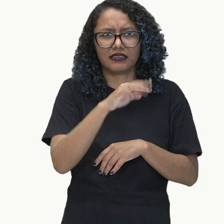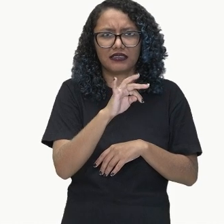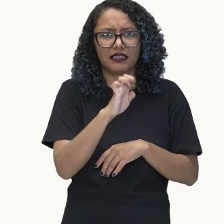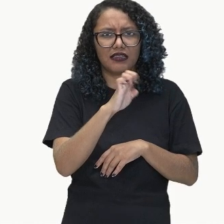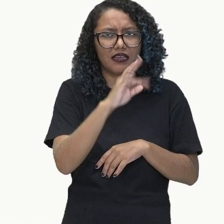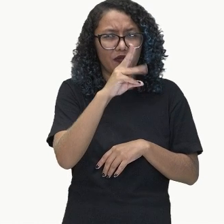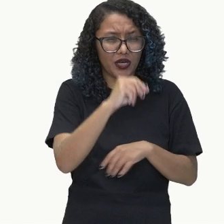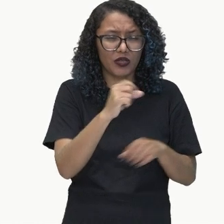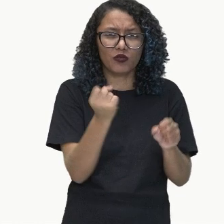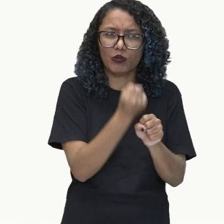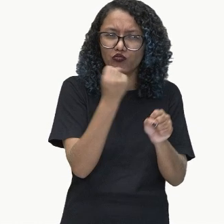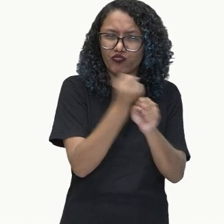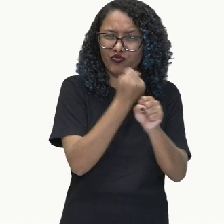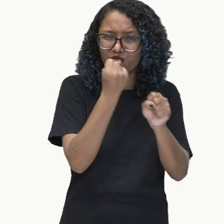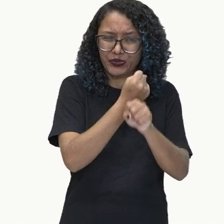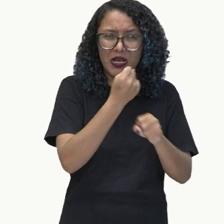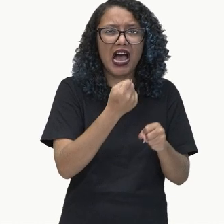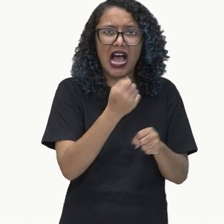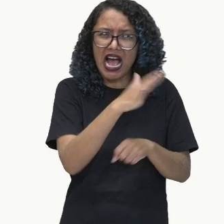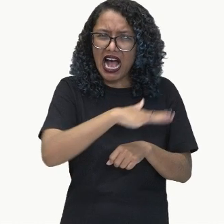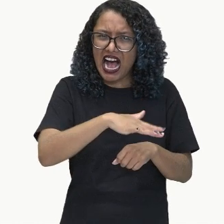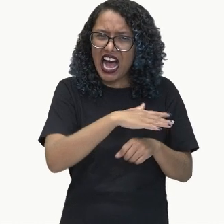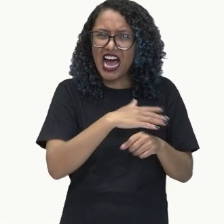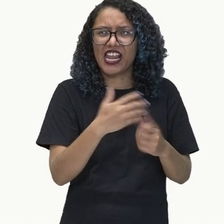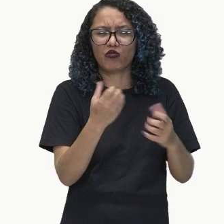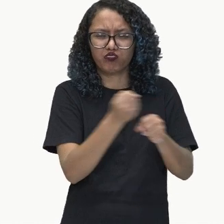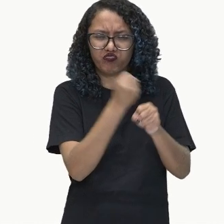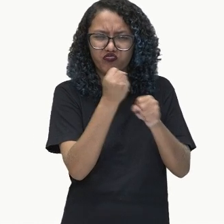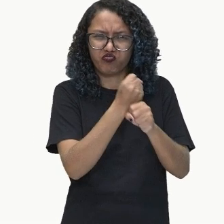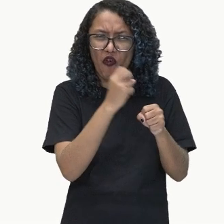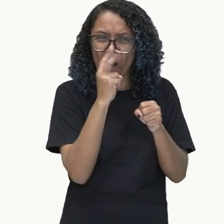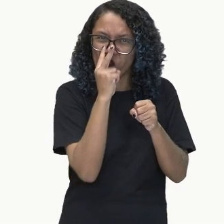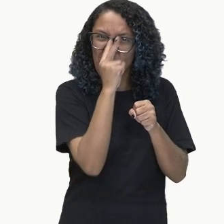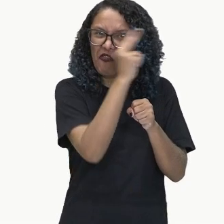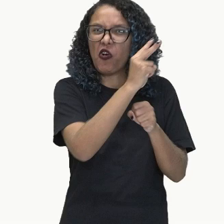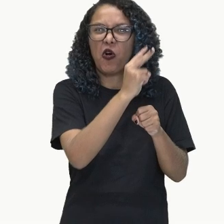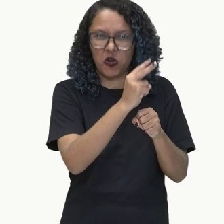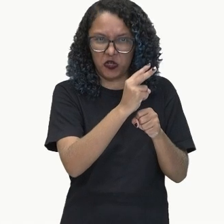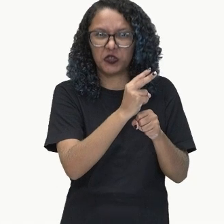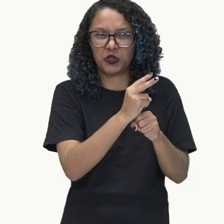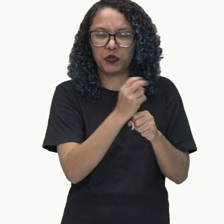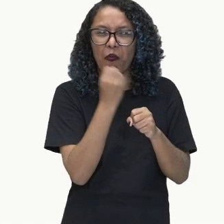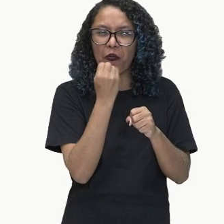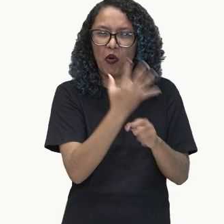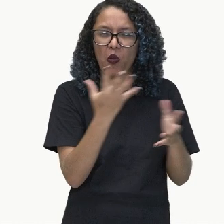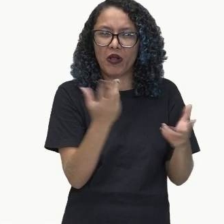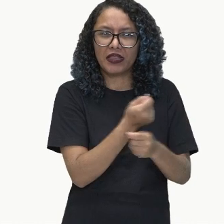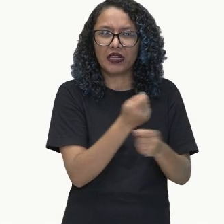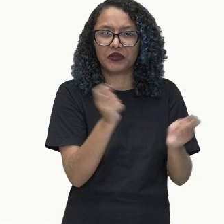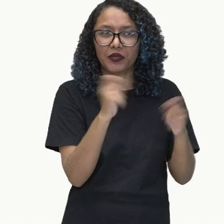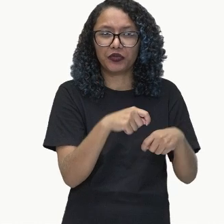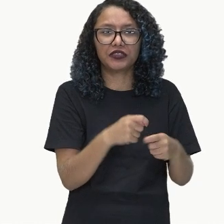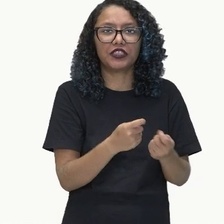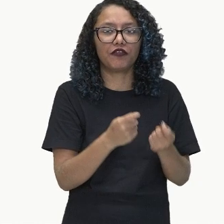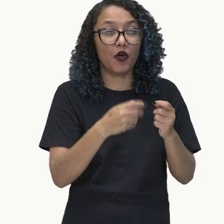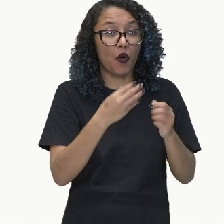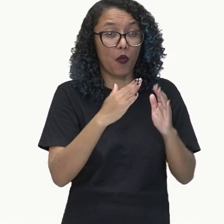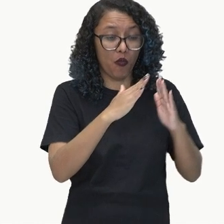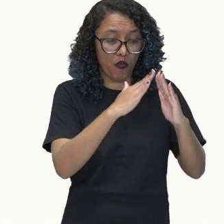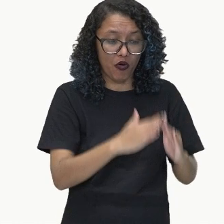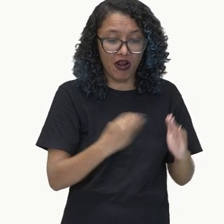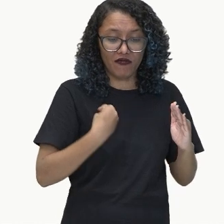então, construíam suas fortalezas de forma permanente para que eles pudessem estar sempre ali e defender aquele